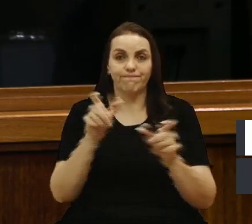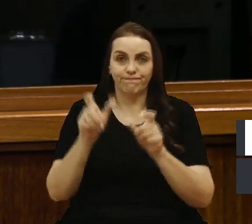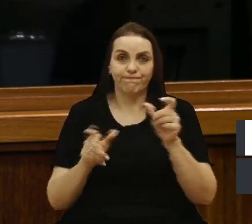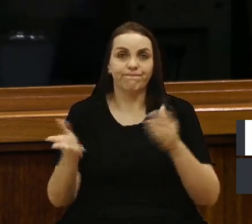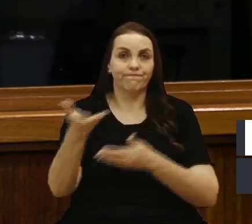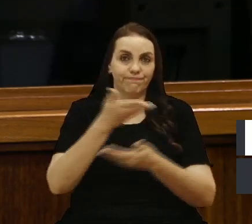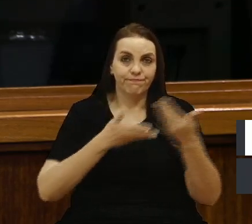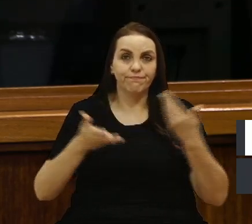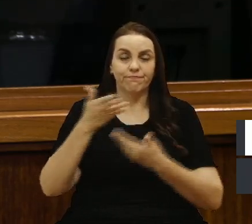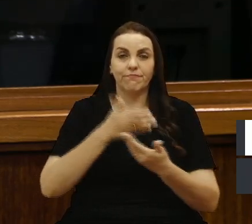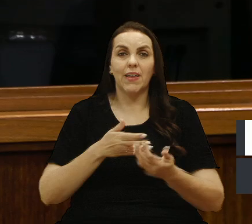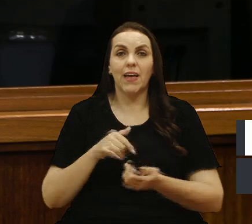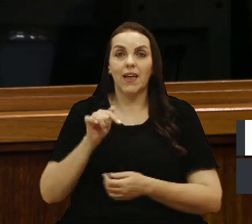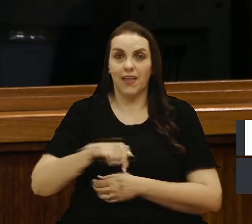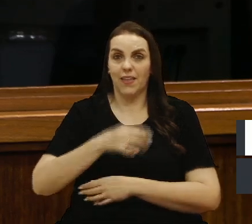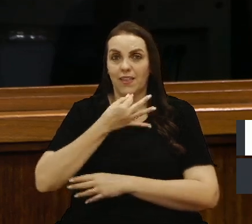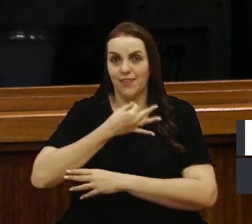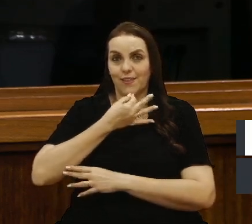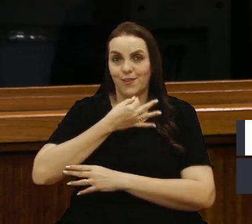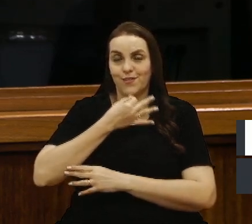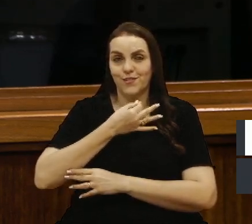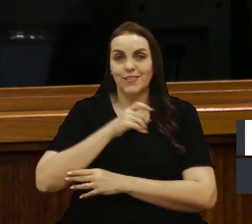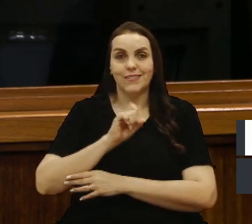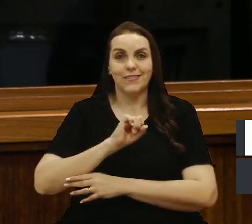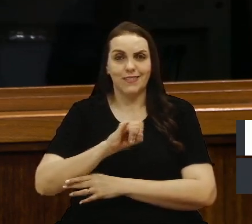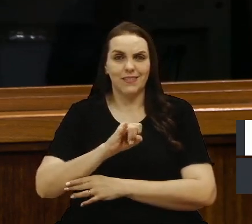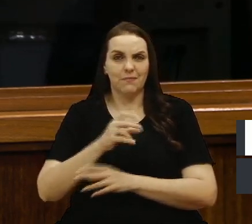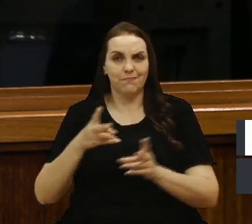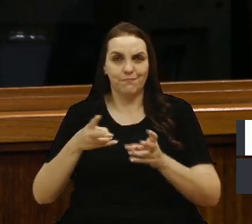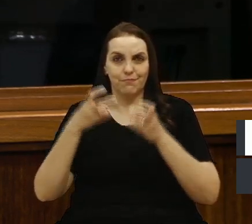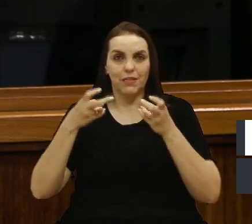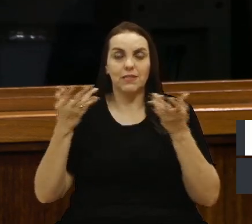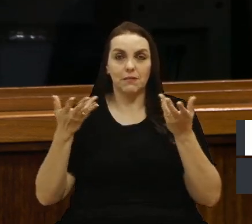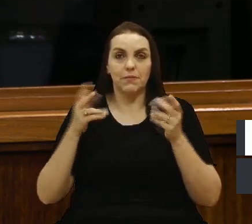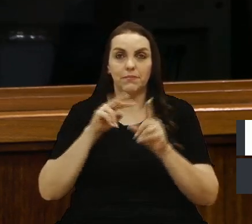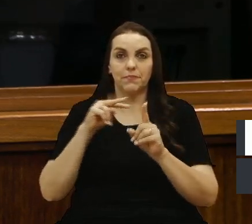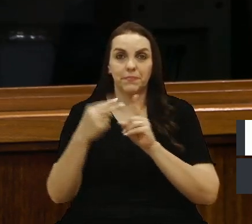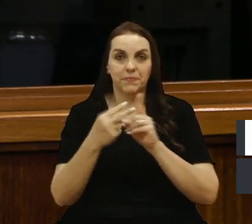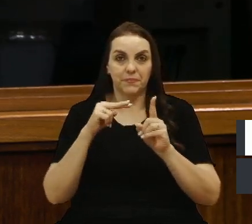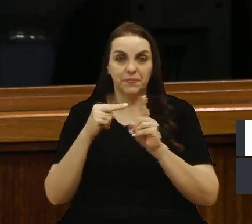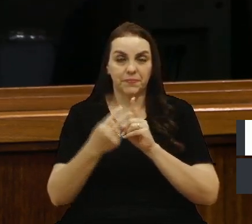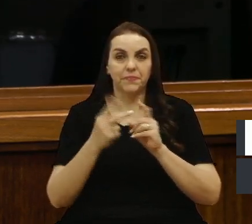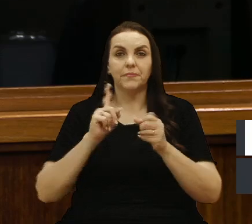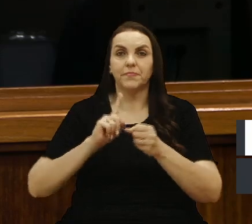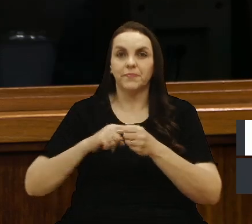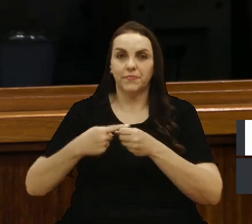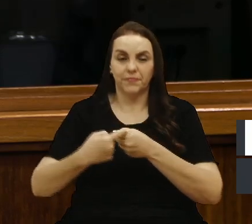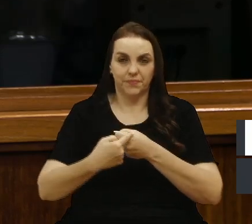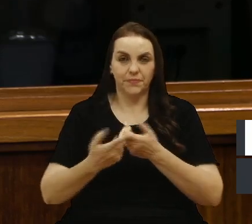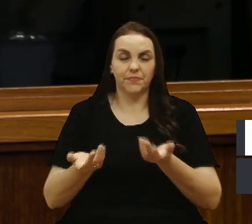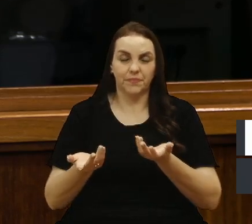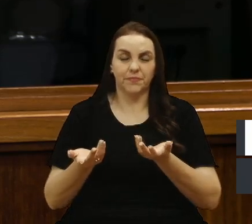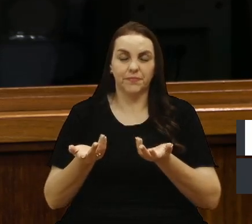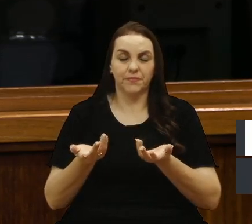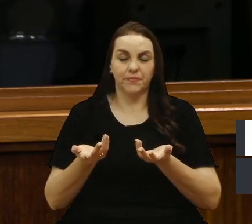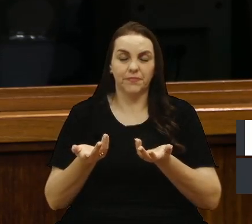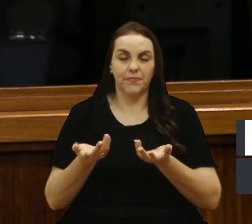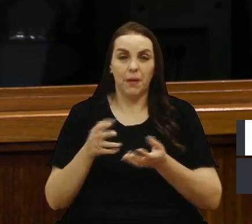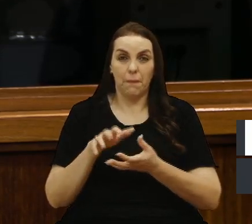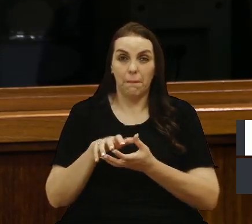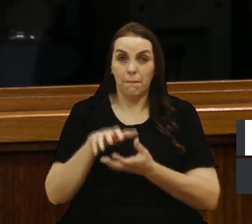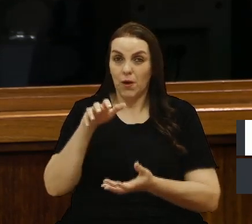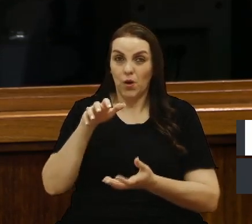E aqui em Caxias, se nós formos ver do ponto de vista da cidade, a grande parte